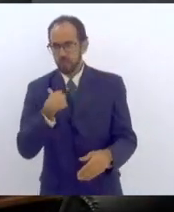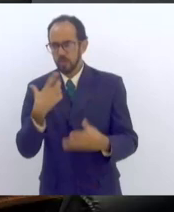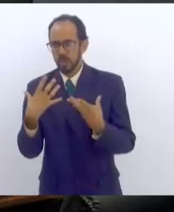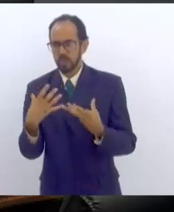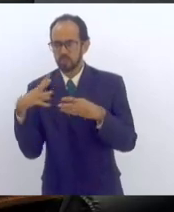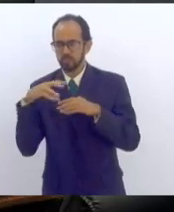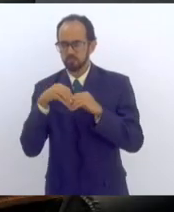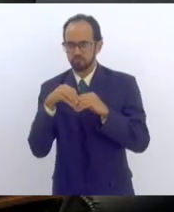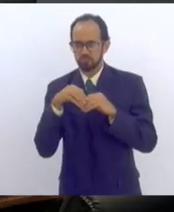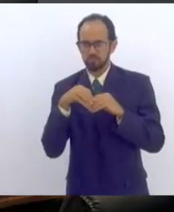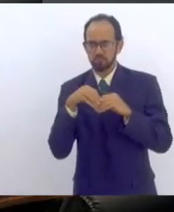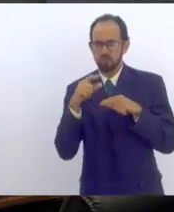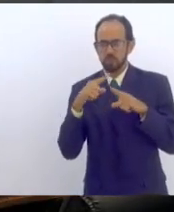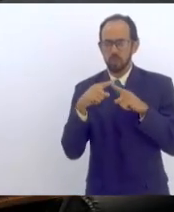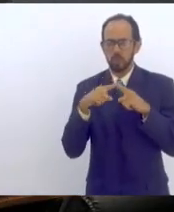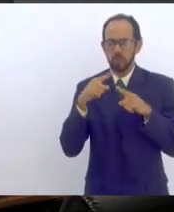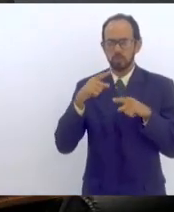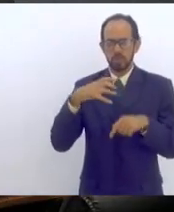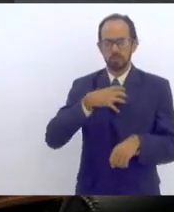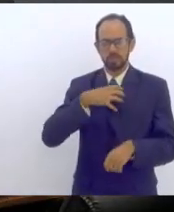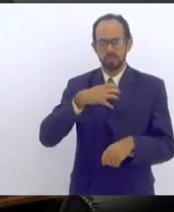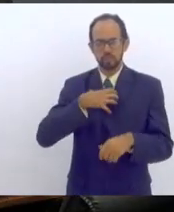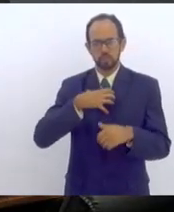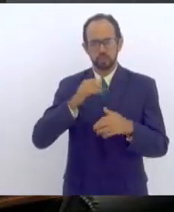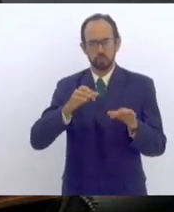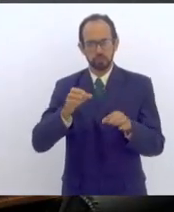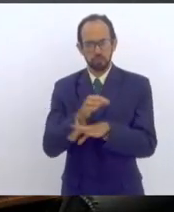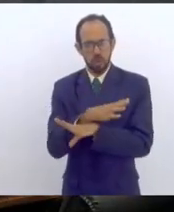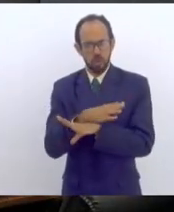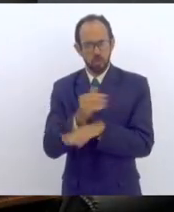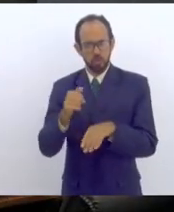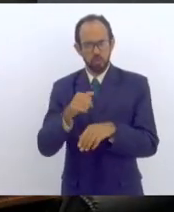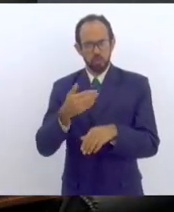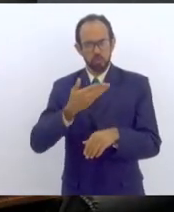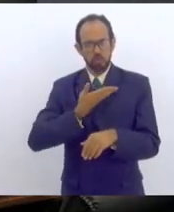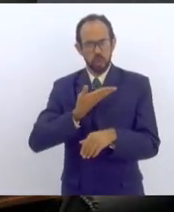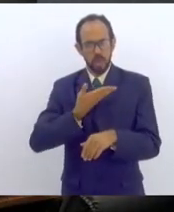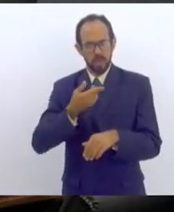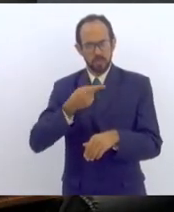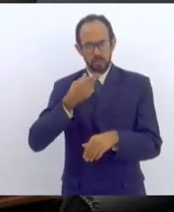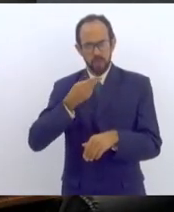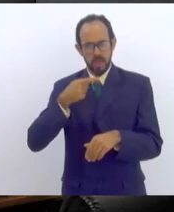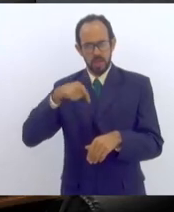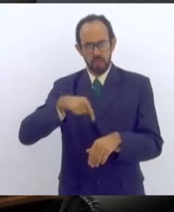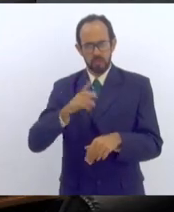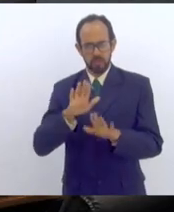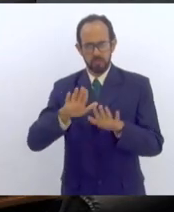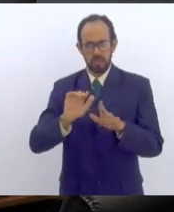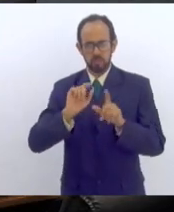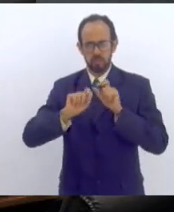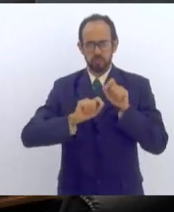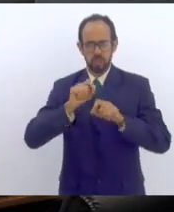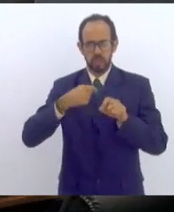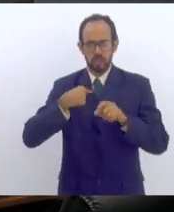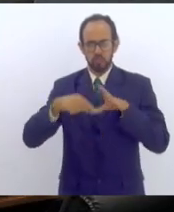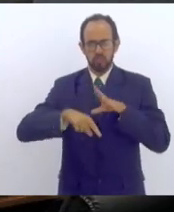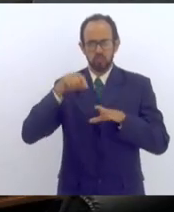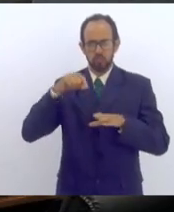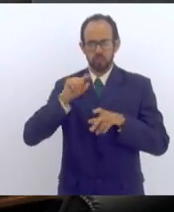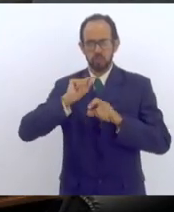contemplada aqui na fala dos colegas e das colegas que me antecederam. Eu optei